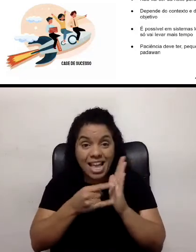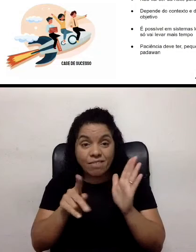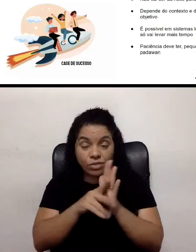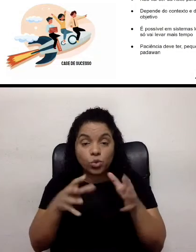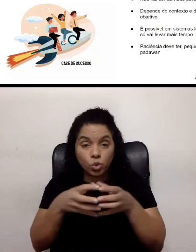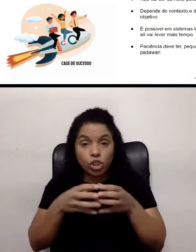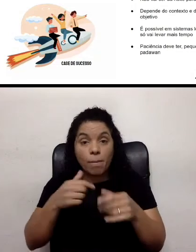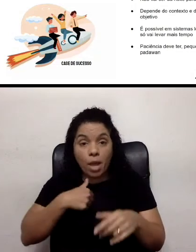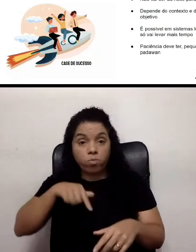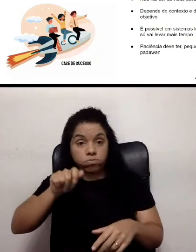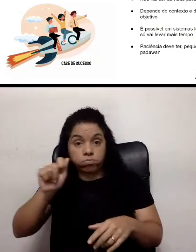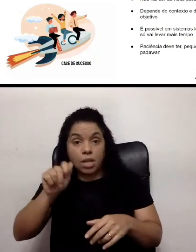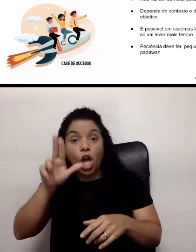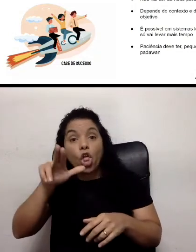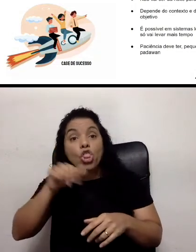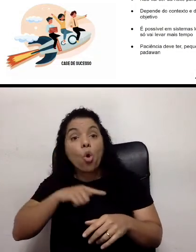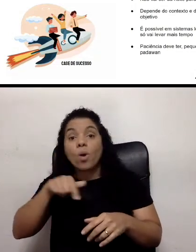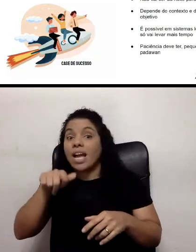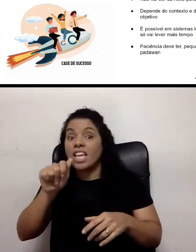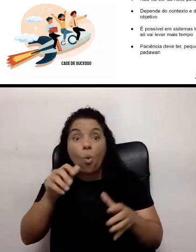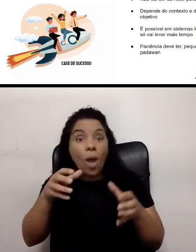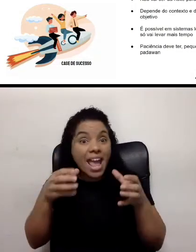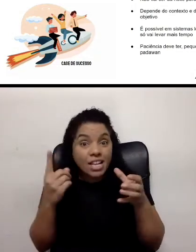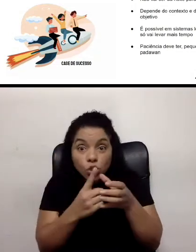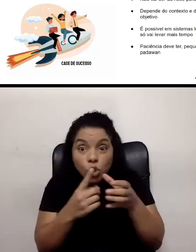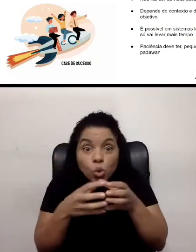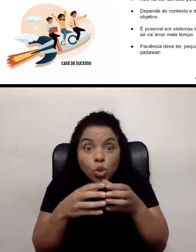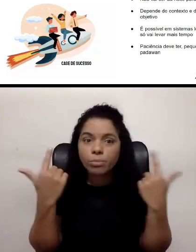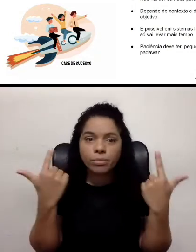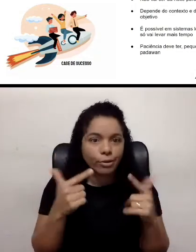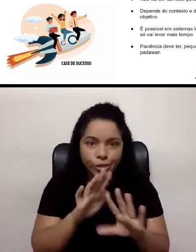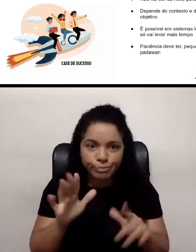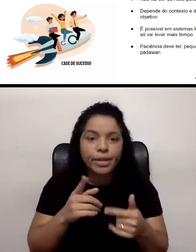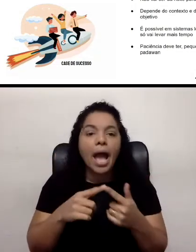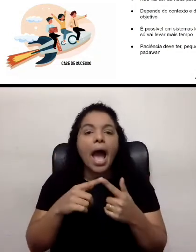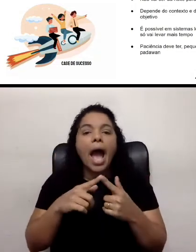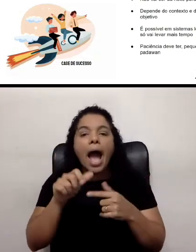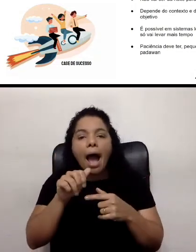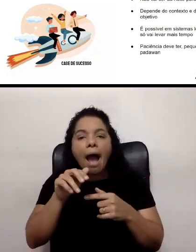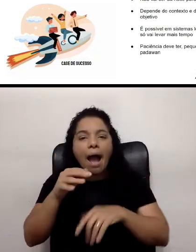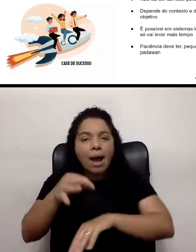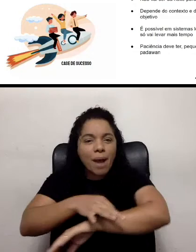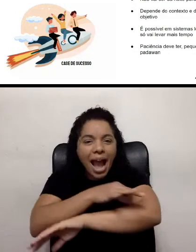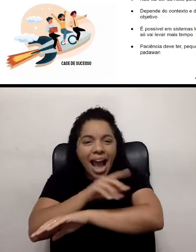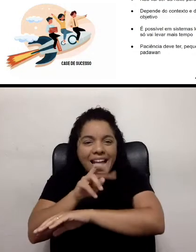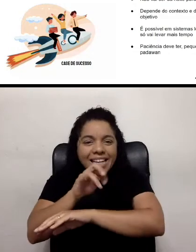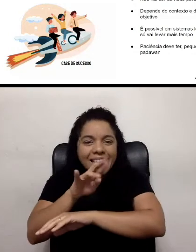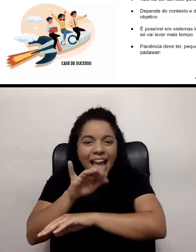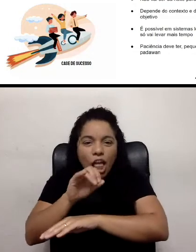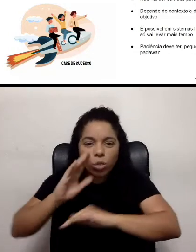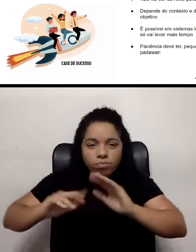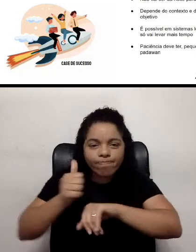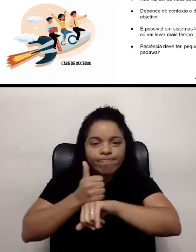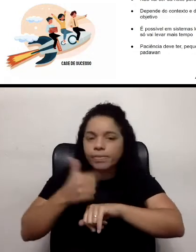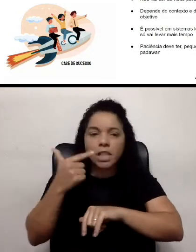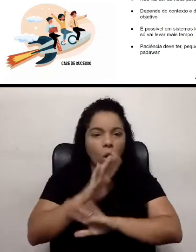QA, eles nunca tinham tido QA no time na vida, não tinha arquiteto, então assim,